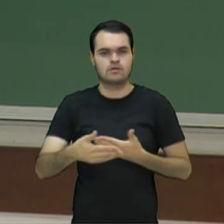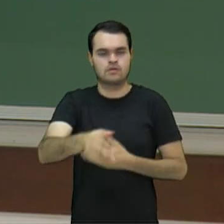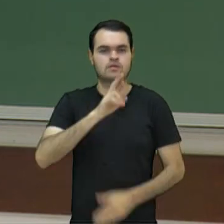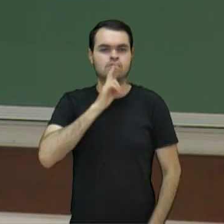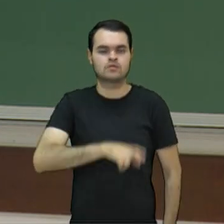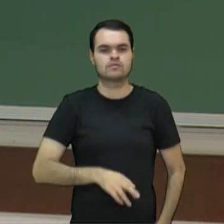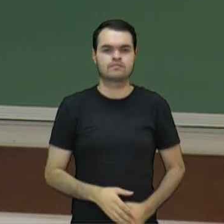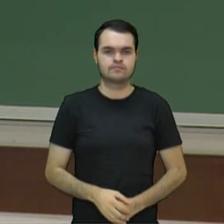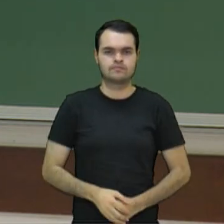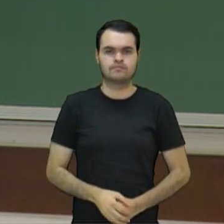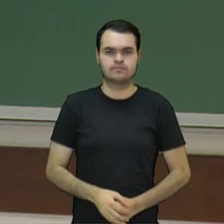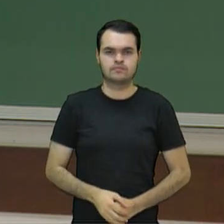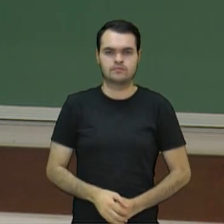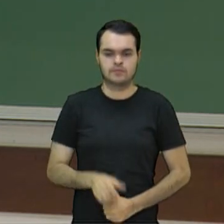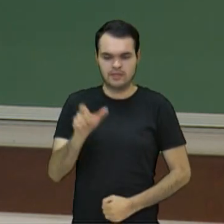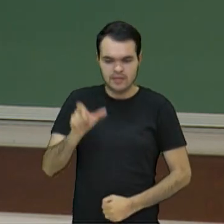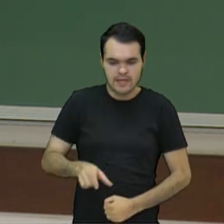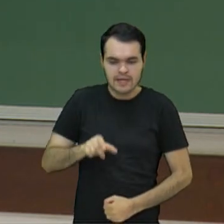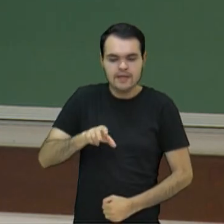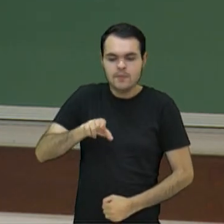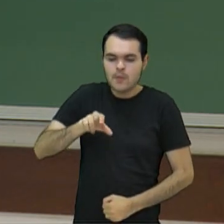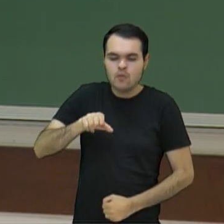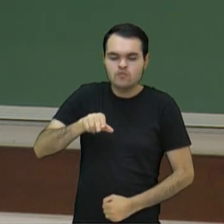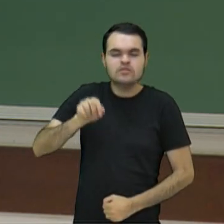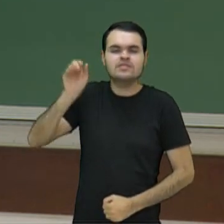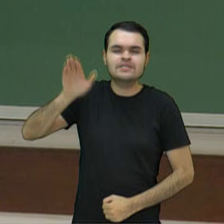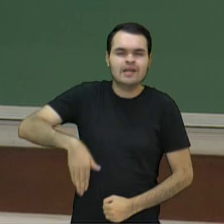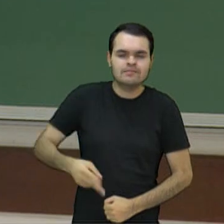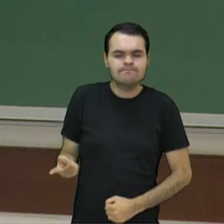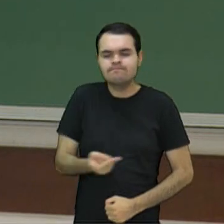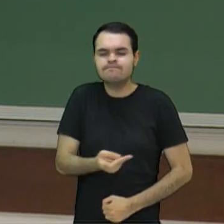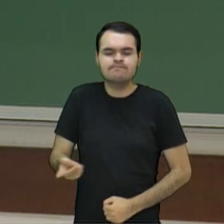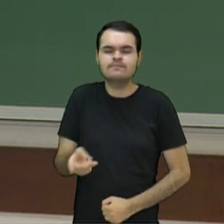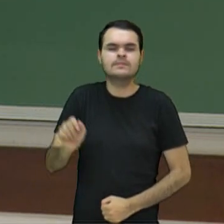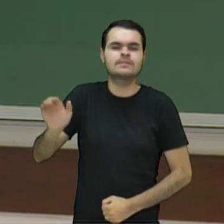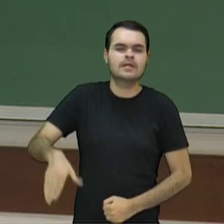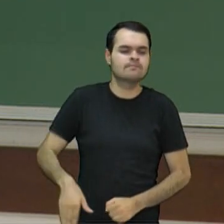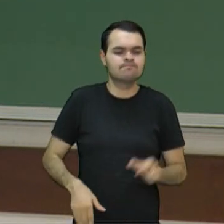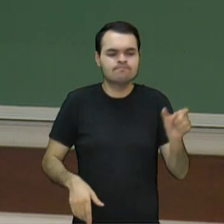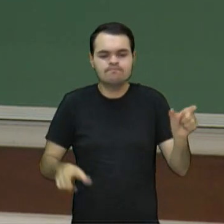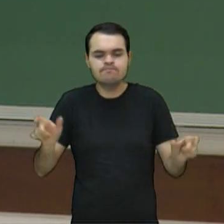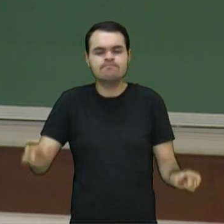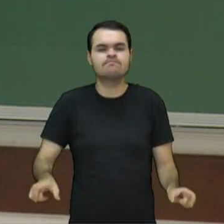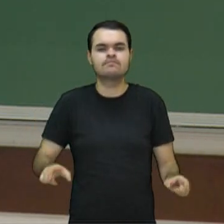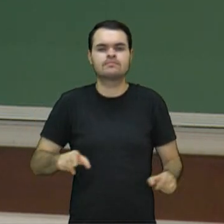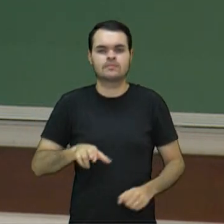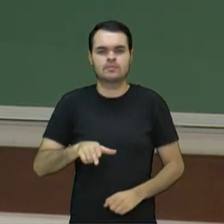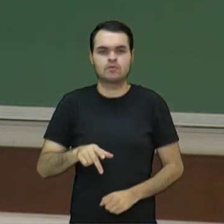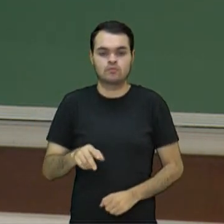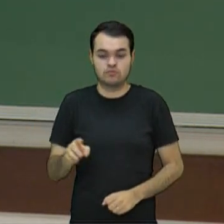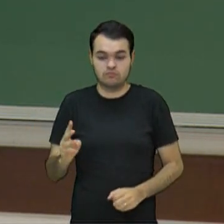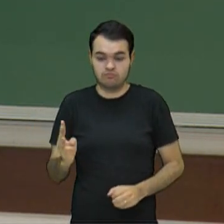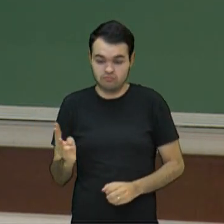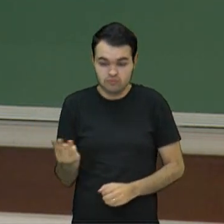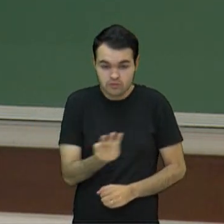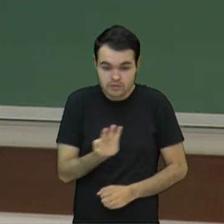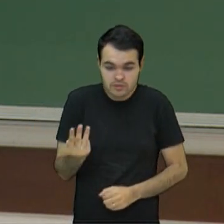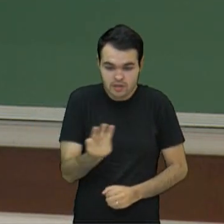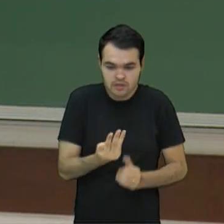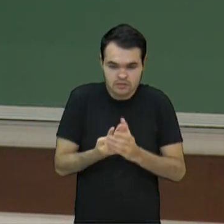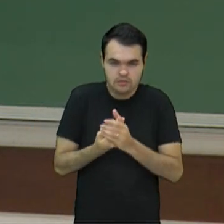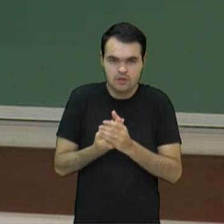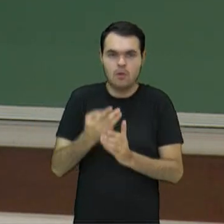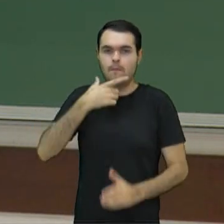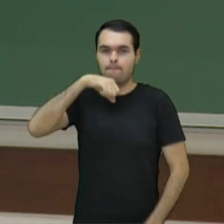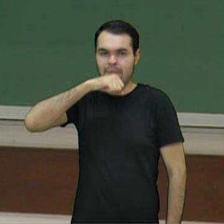was brother of, era irmão, ele era irmão de quem? E quando os três dispuseram